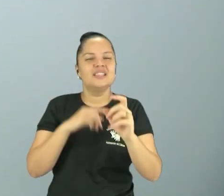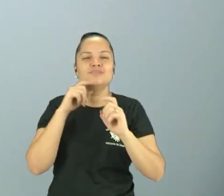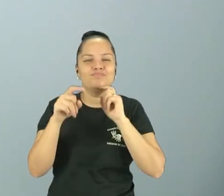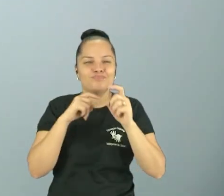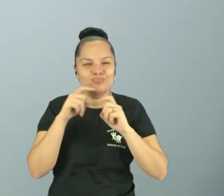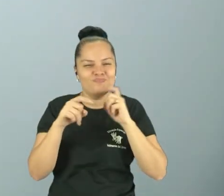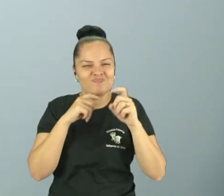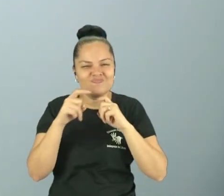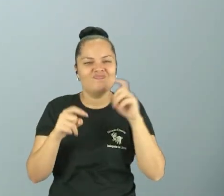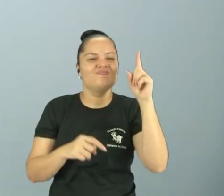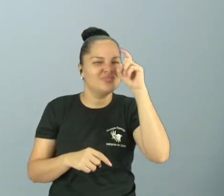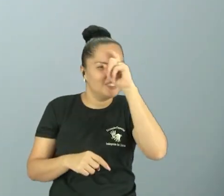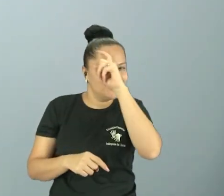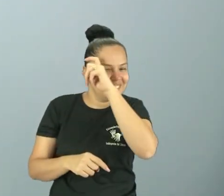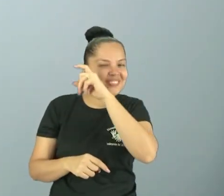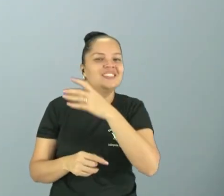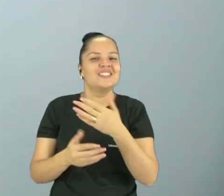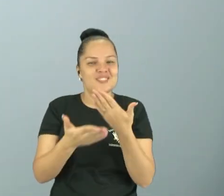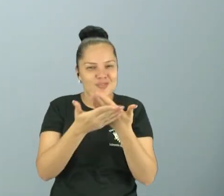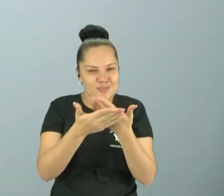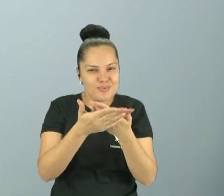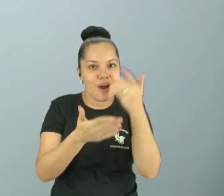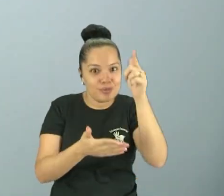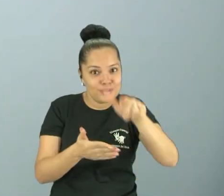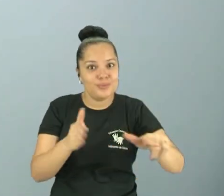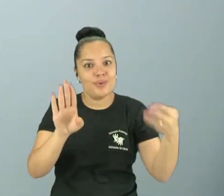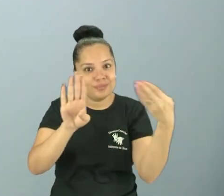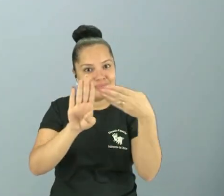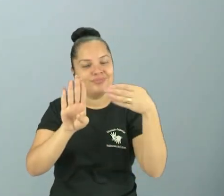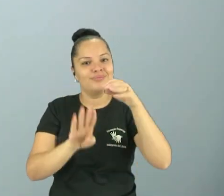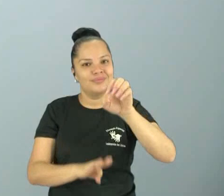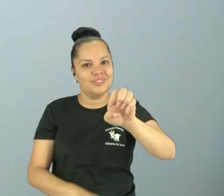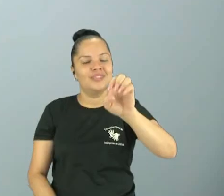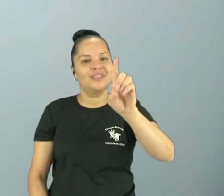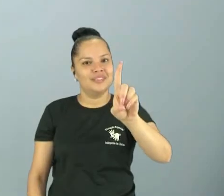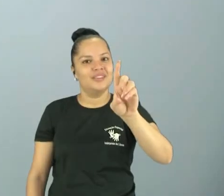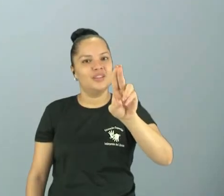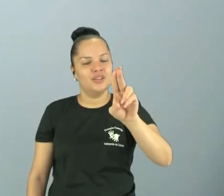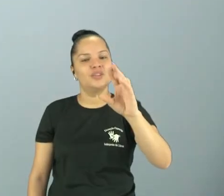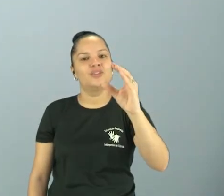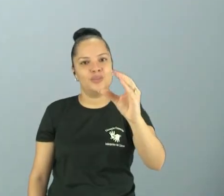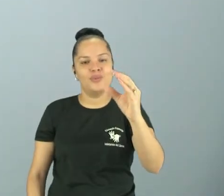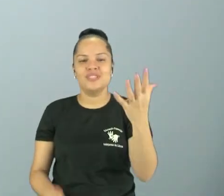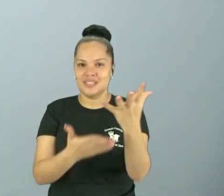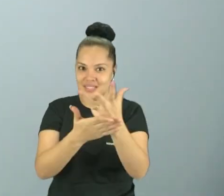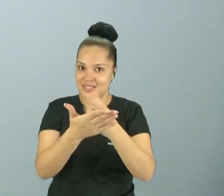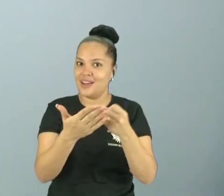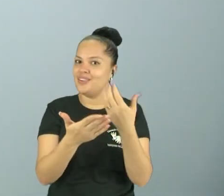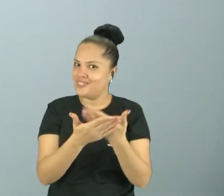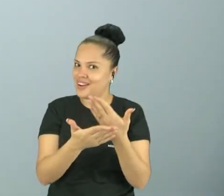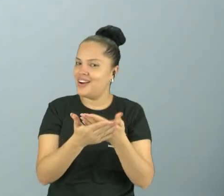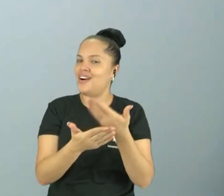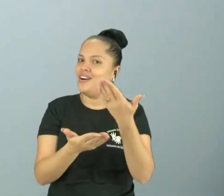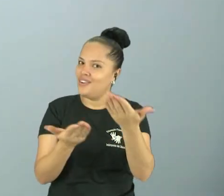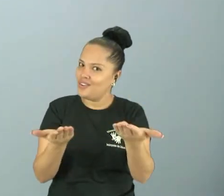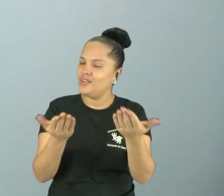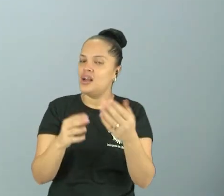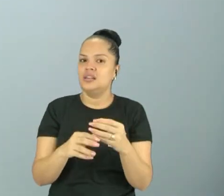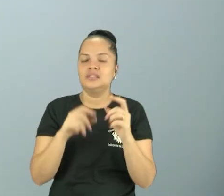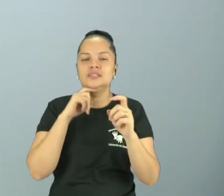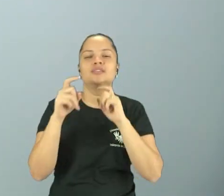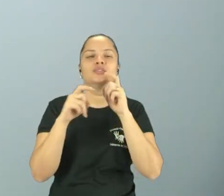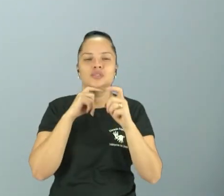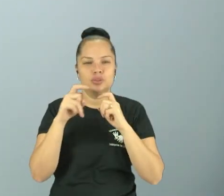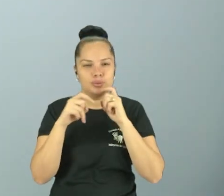alguma dúvida ainda, quer assistir essa aula novamente, acesse a nossa plataforma Edu, que essa aula vai estar lá salva para você. Né? Se você tem alguma